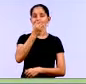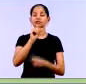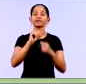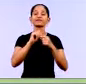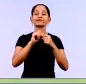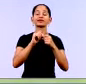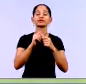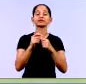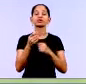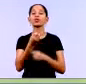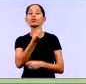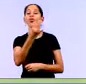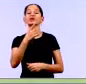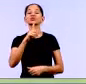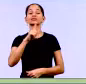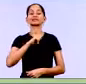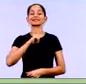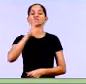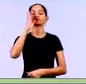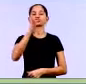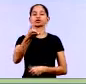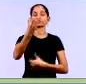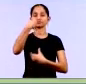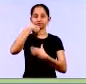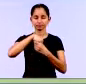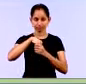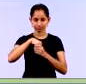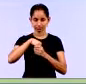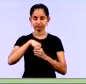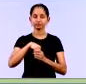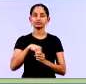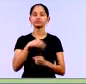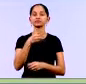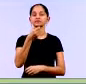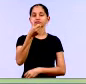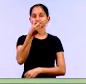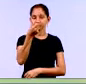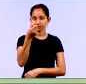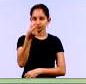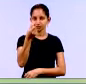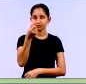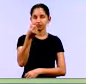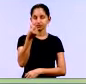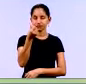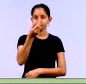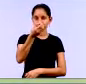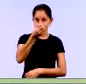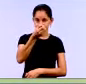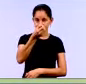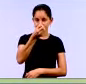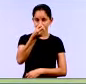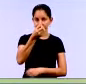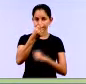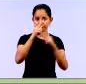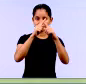em termos de mão de obra. Eu vou multiplicar 60 vezes